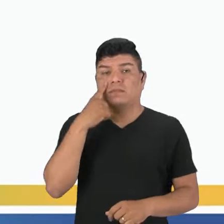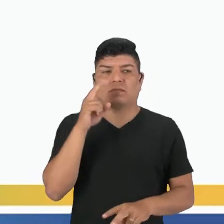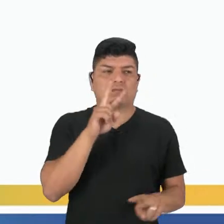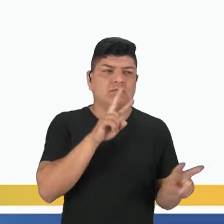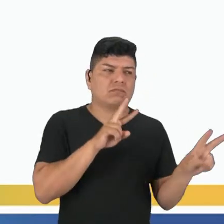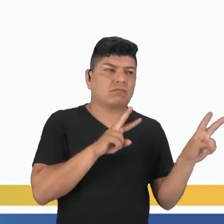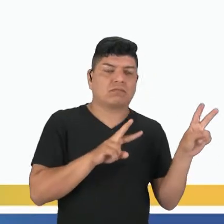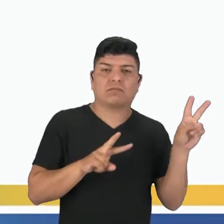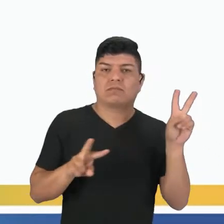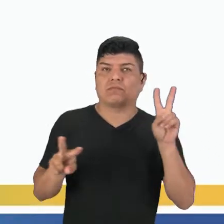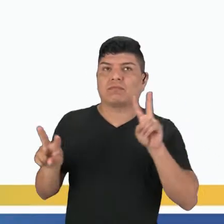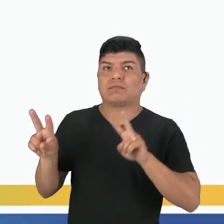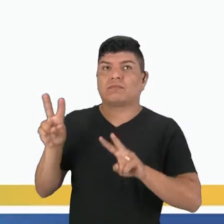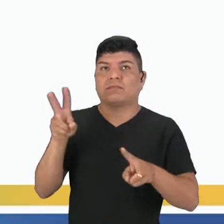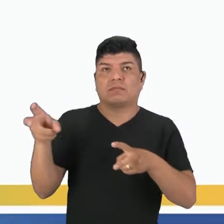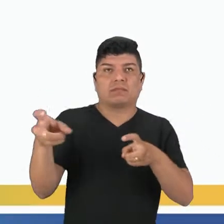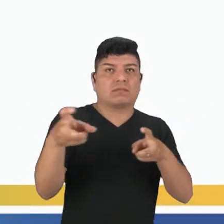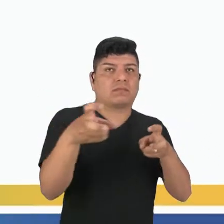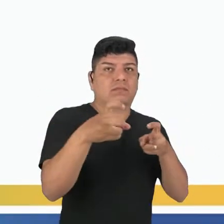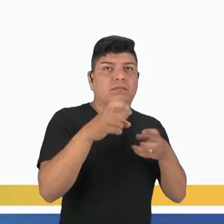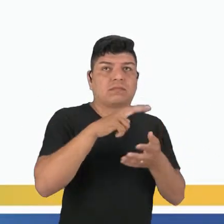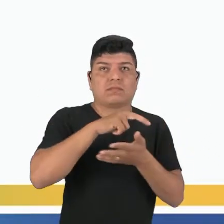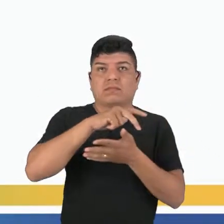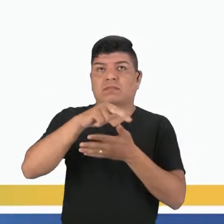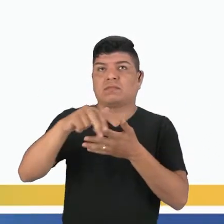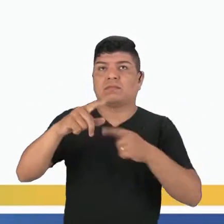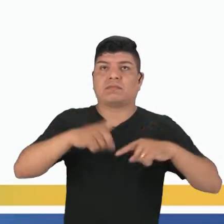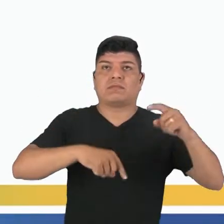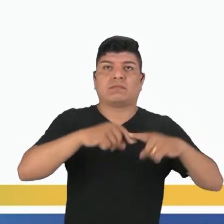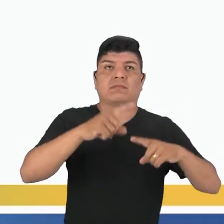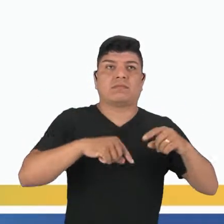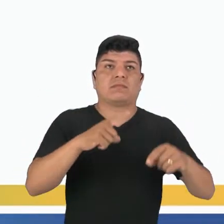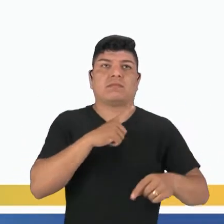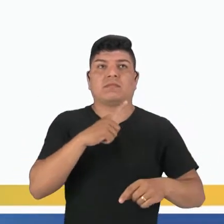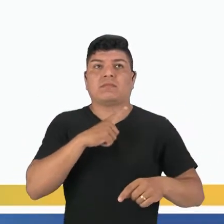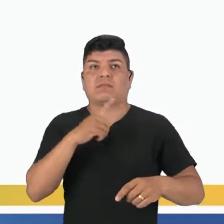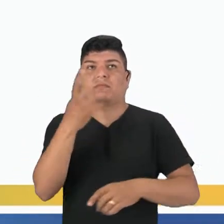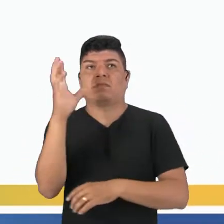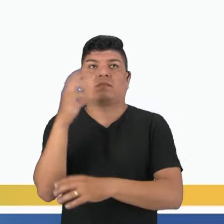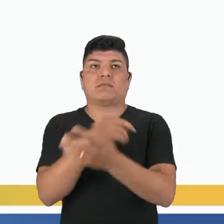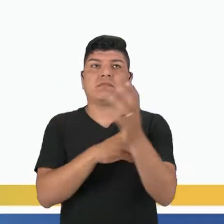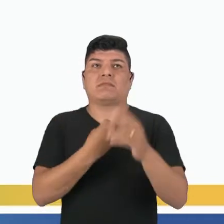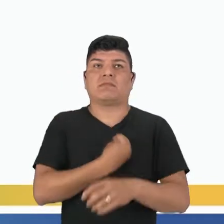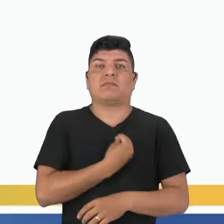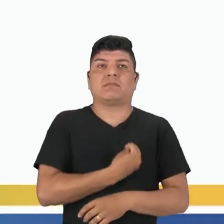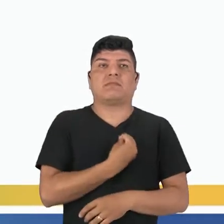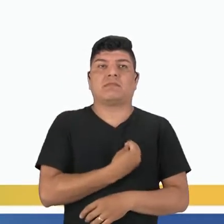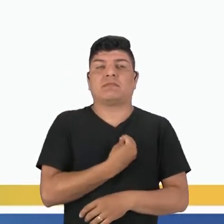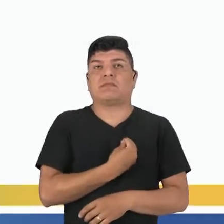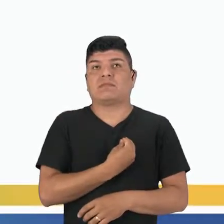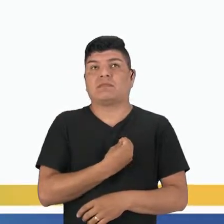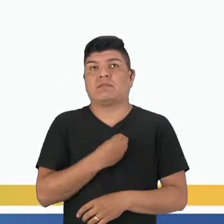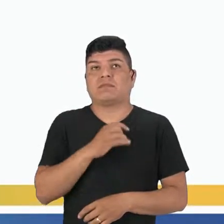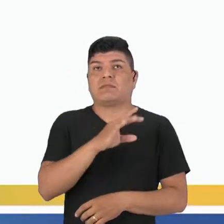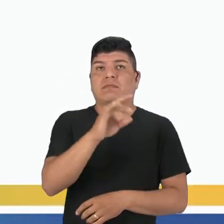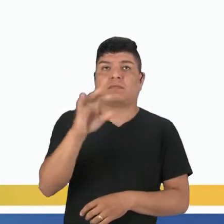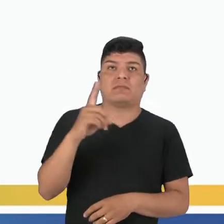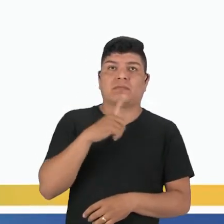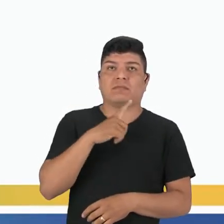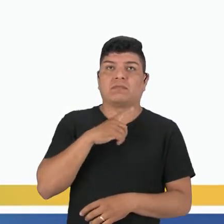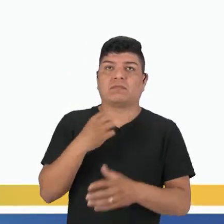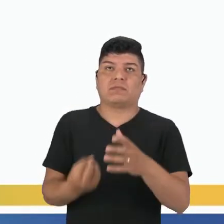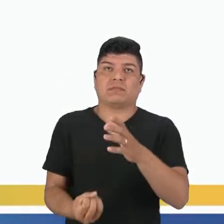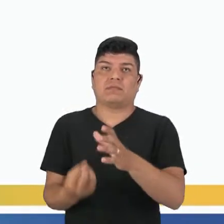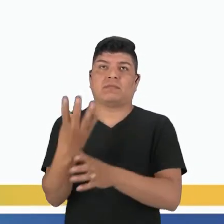Olhando à nossa volta, percebemos a diversidade de materiais que compõem o ambiente onde vivemos. Cada um deles tem